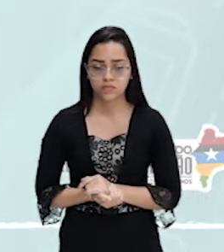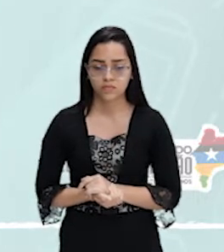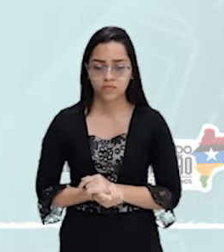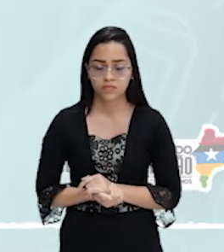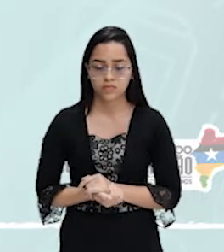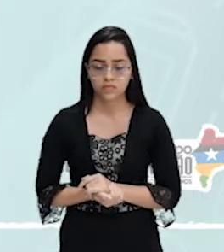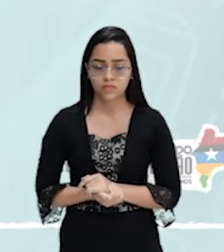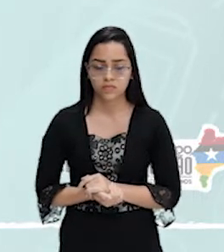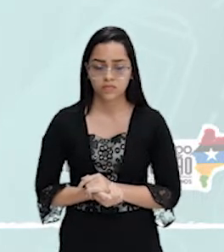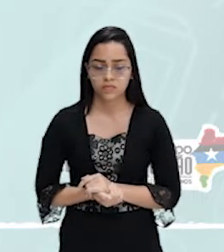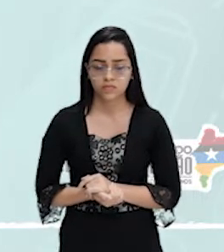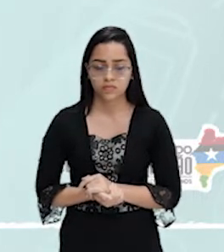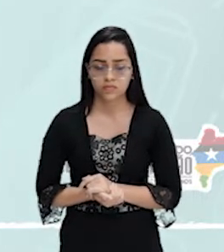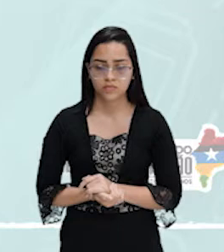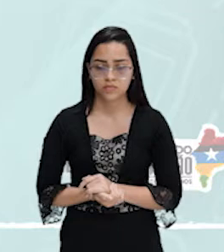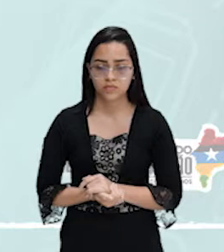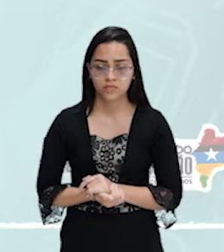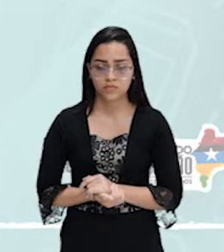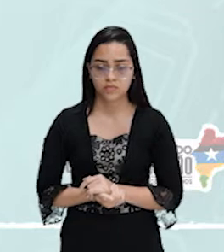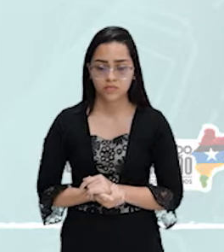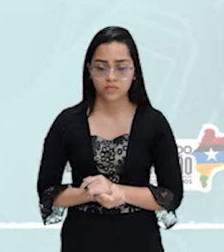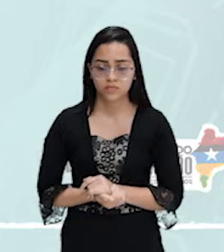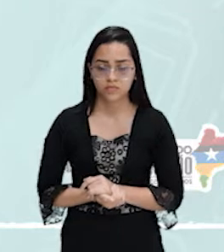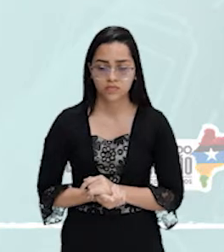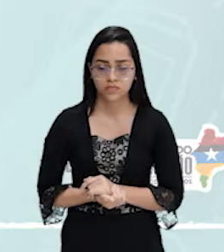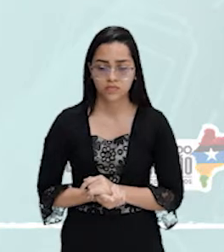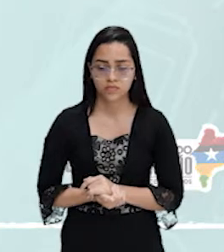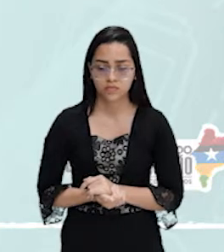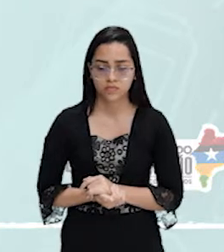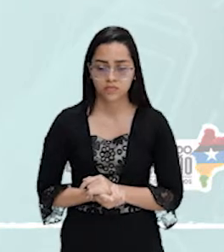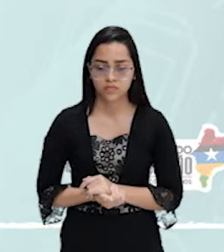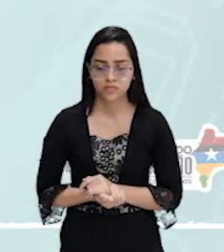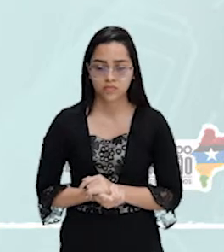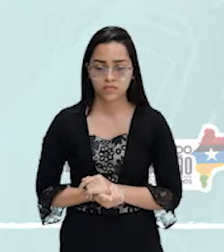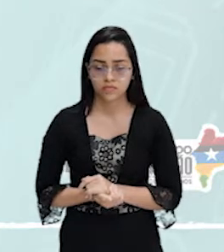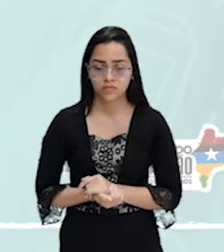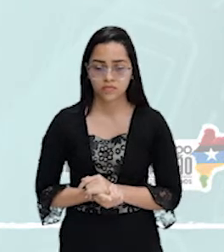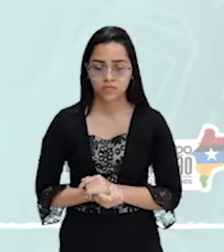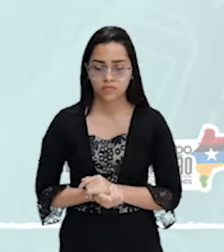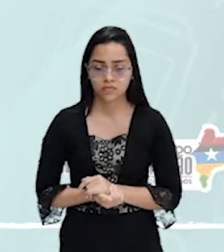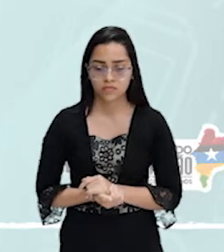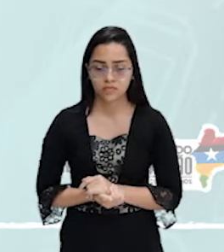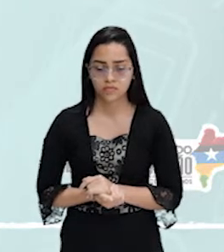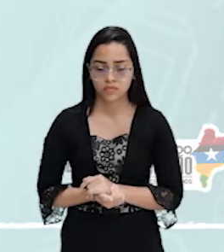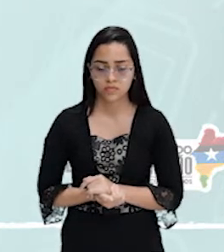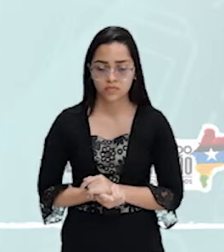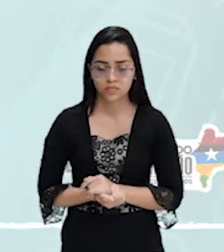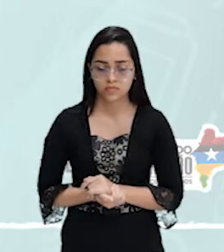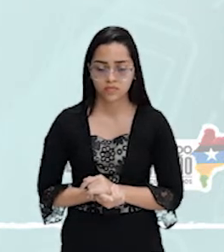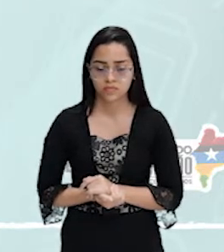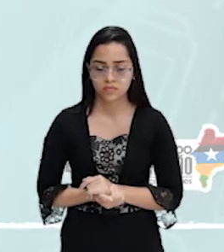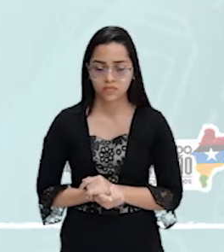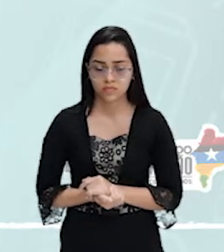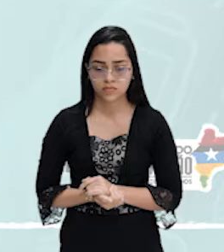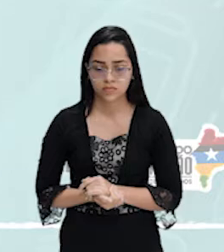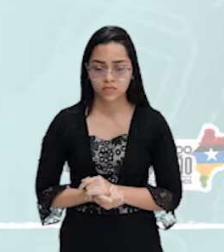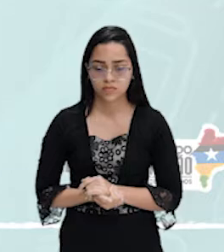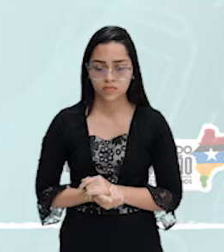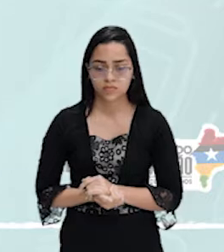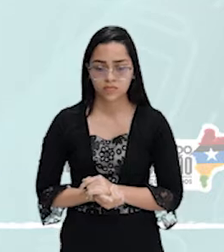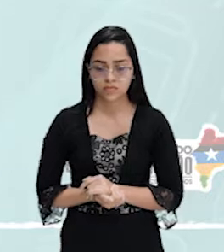foram classificados como evidências definitivas de que existe água em forma de gelo na superfície lunar.